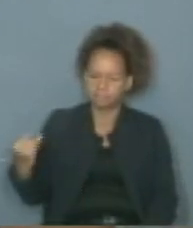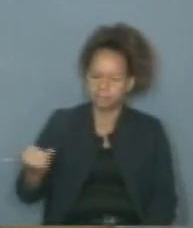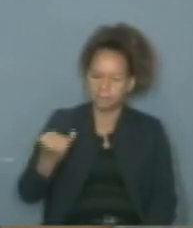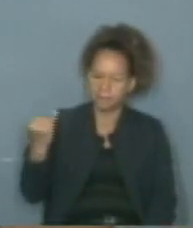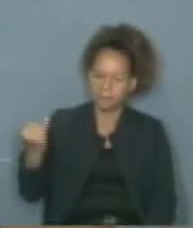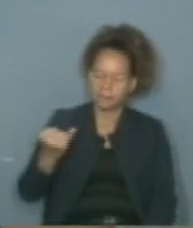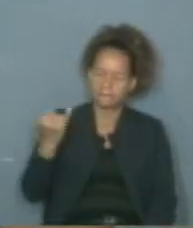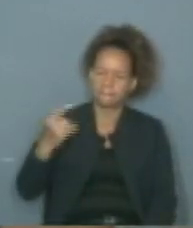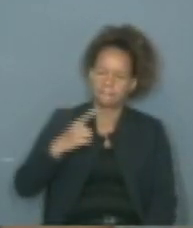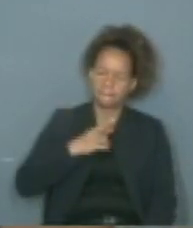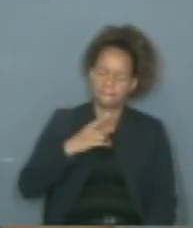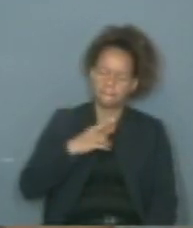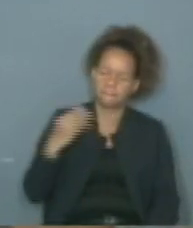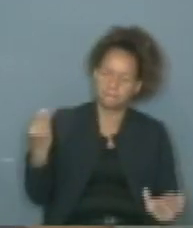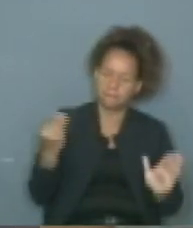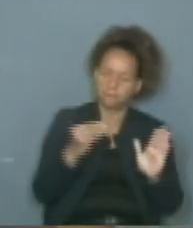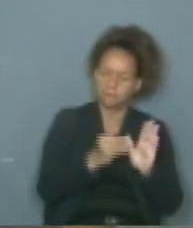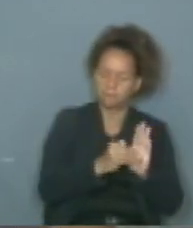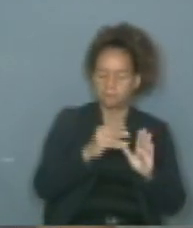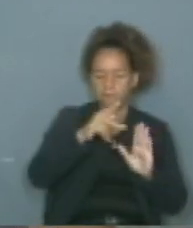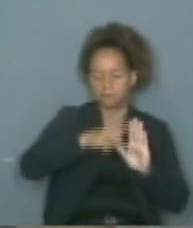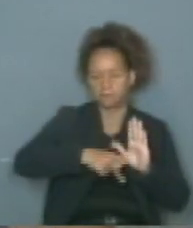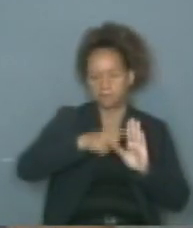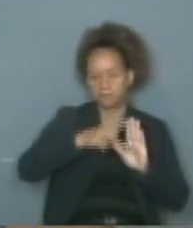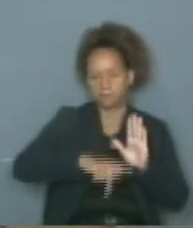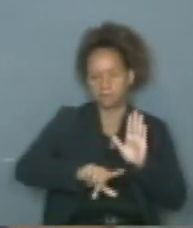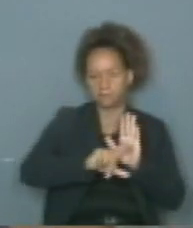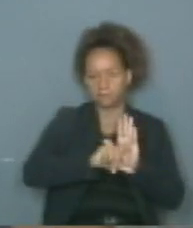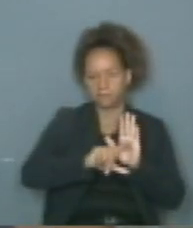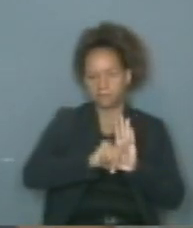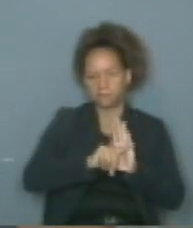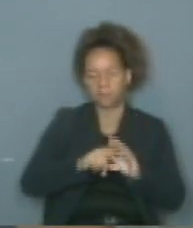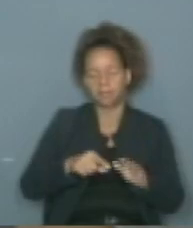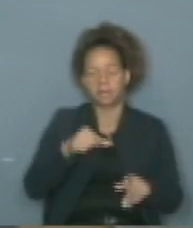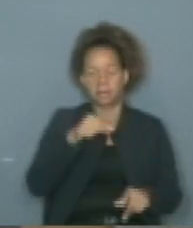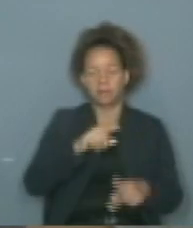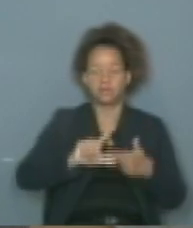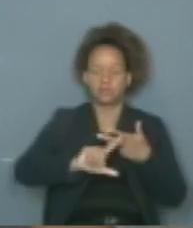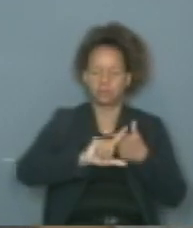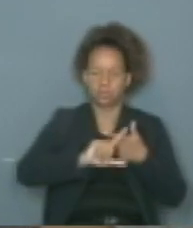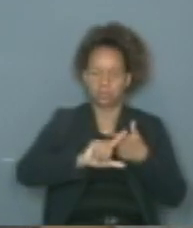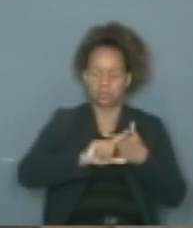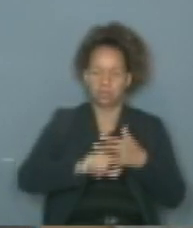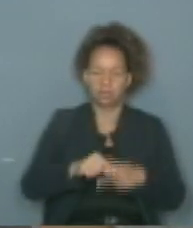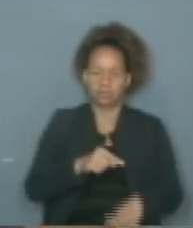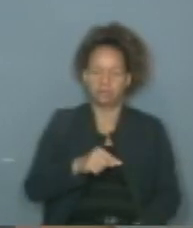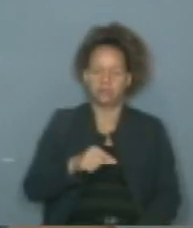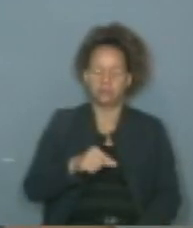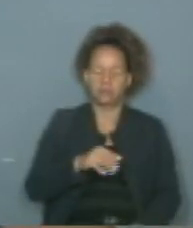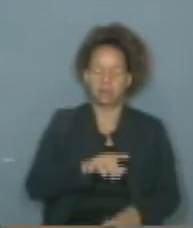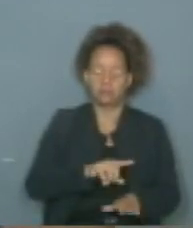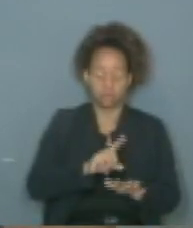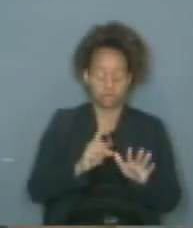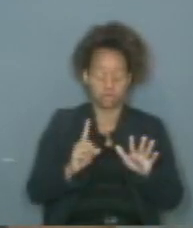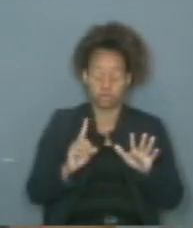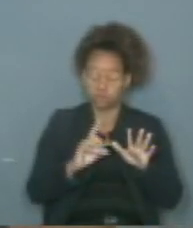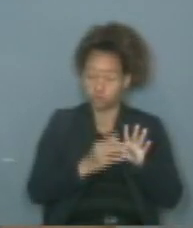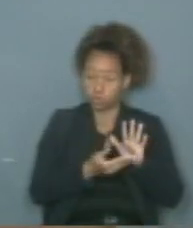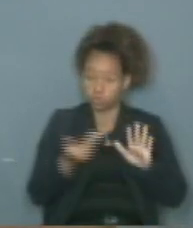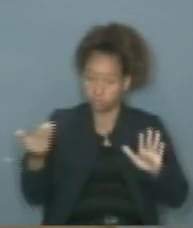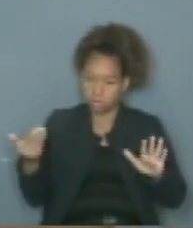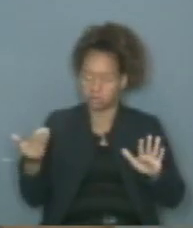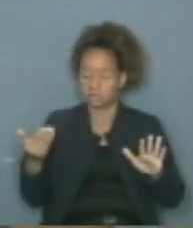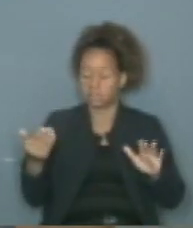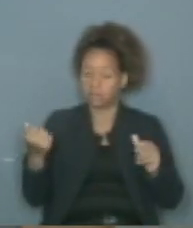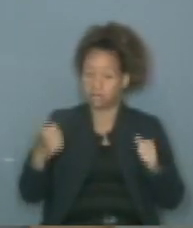importante que tivesse constatado no projeto de lei do Executivo que a exclusão fosse